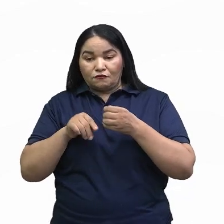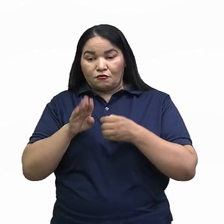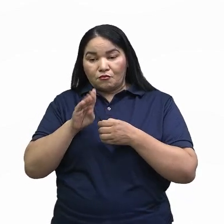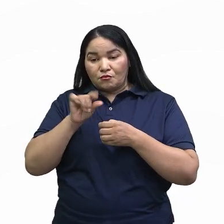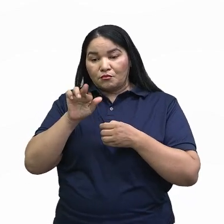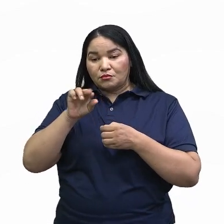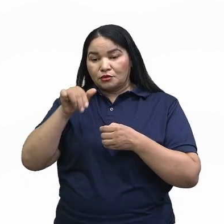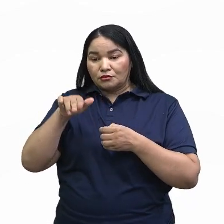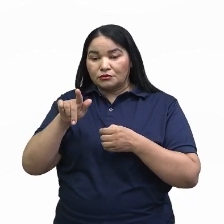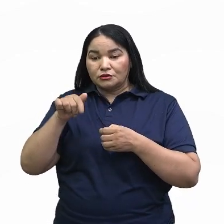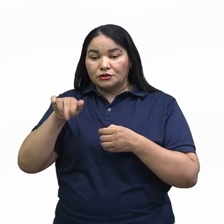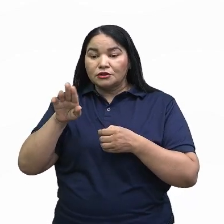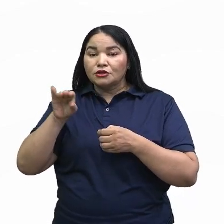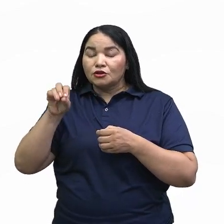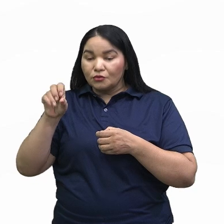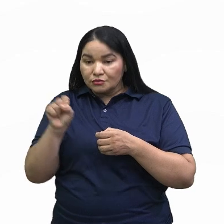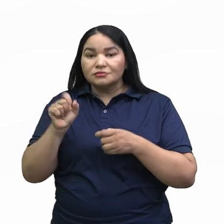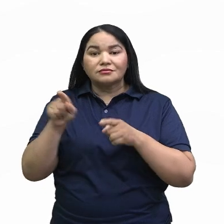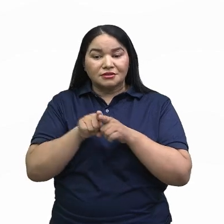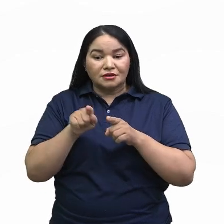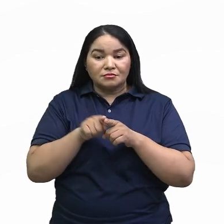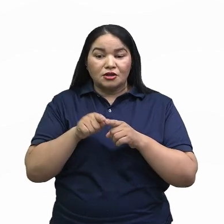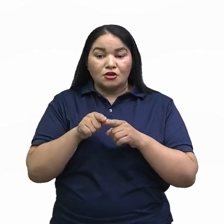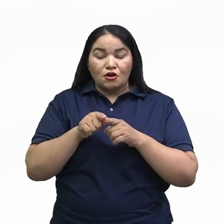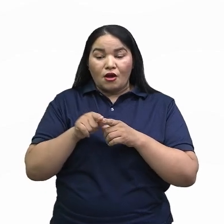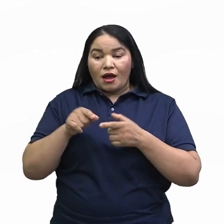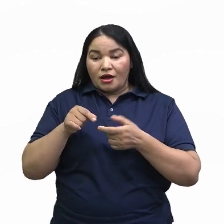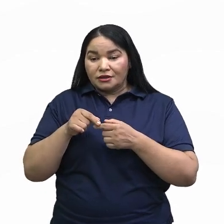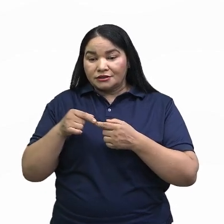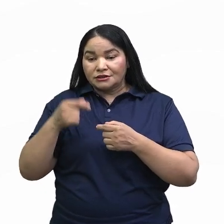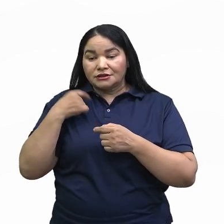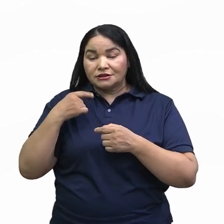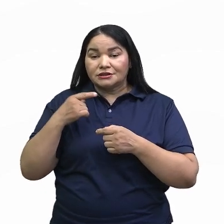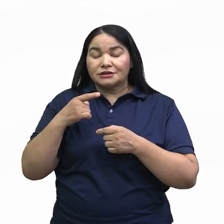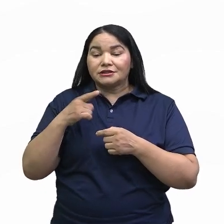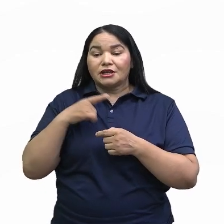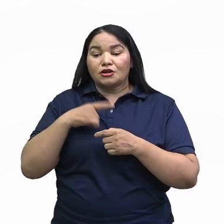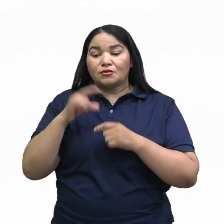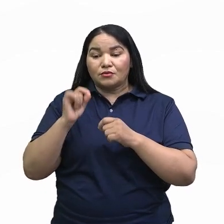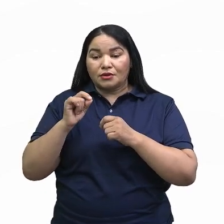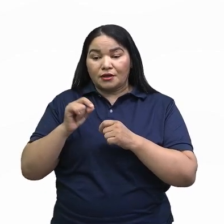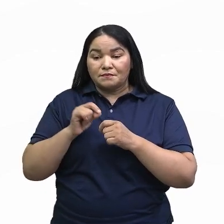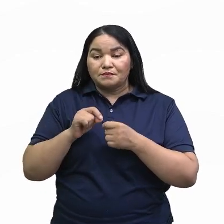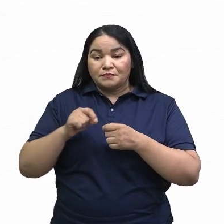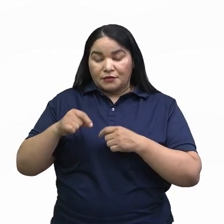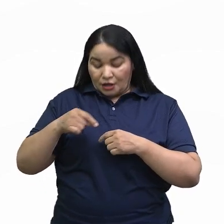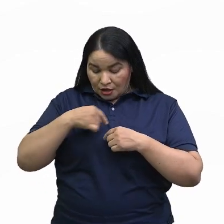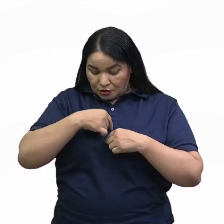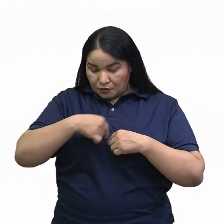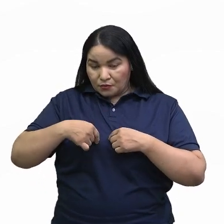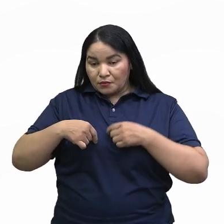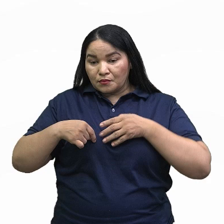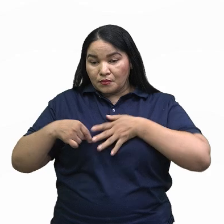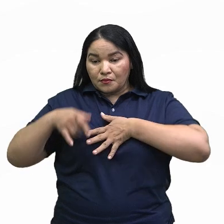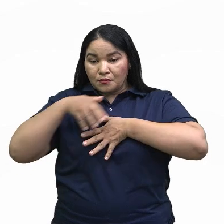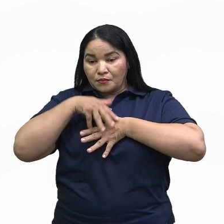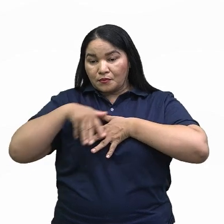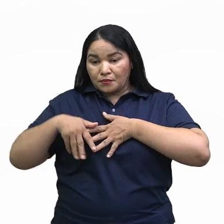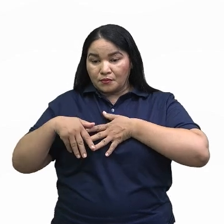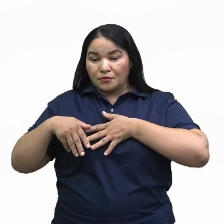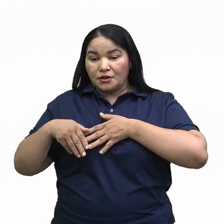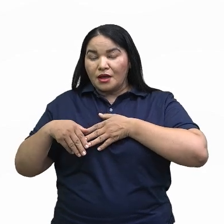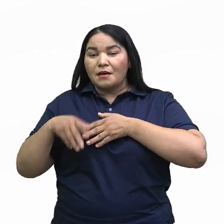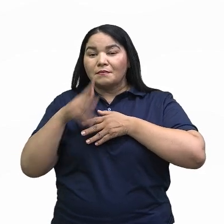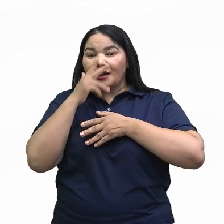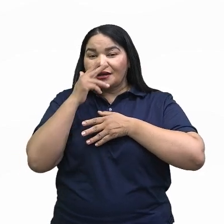terminar ali nos bronquíolos, e lá no final dos bronquíolos a gente encontra os alvéolos, né, que são aquelas espécies de cachinho de uva que você